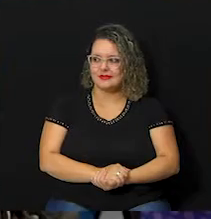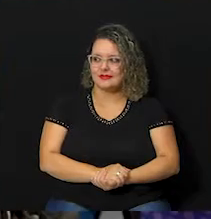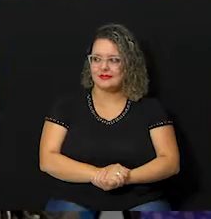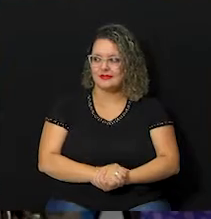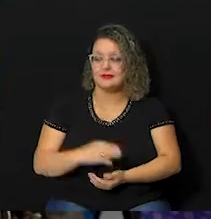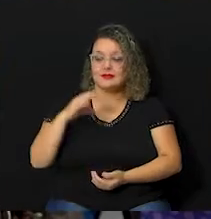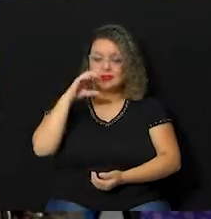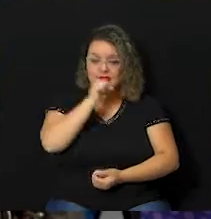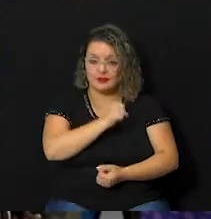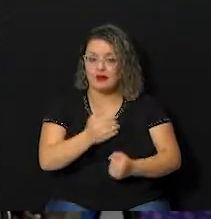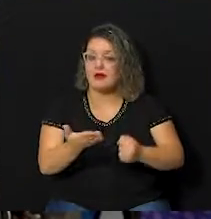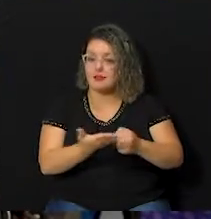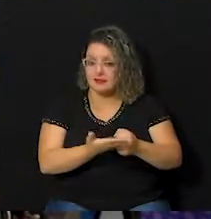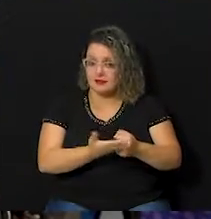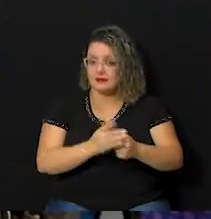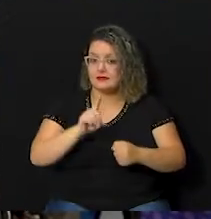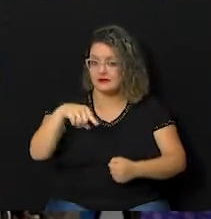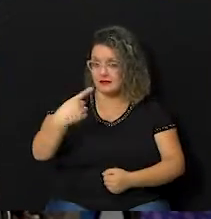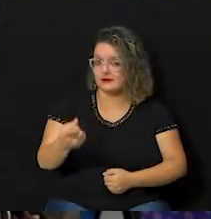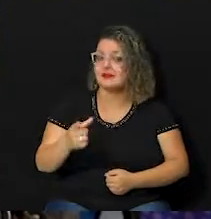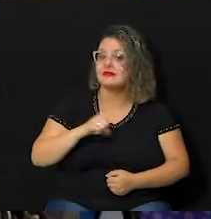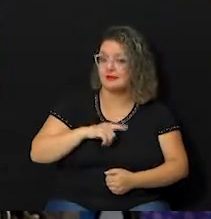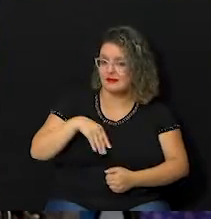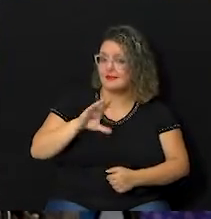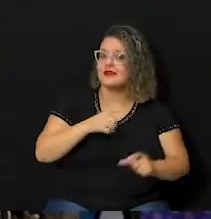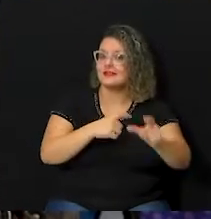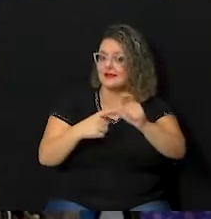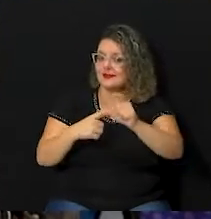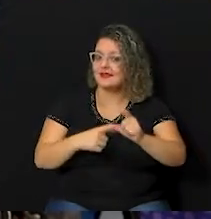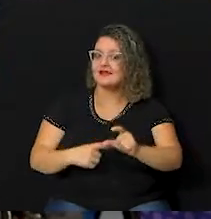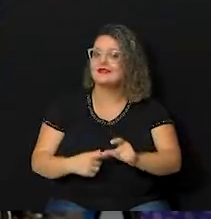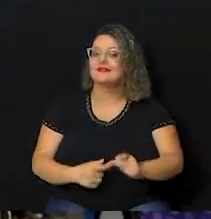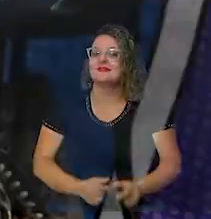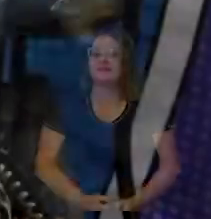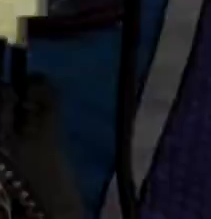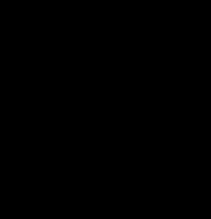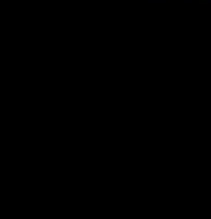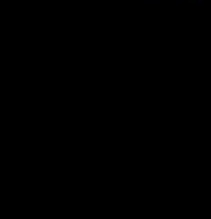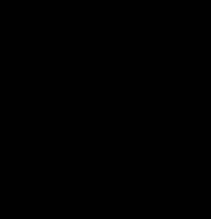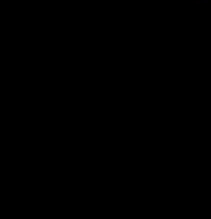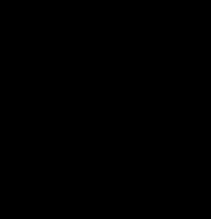E a gente vai para um rápido intervalo e no próximo bloco tem mais quadrinhos.